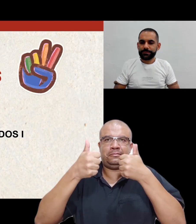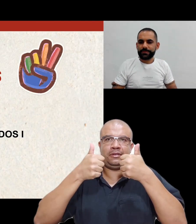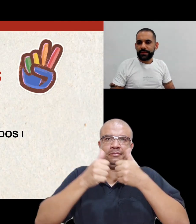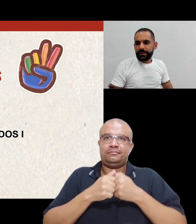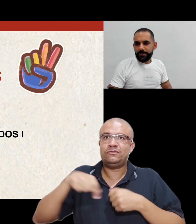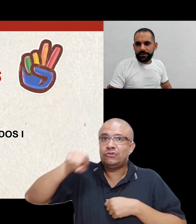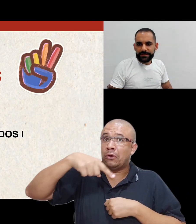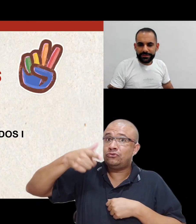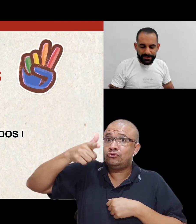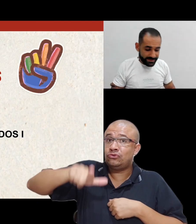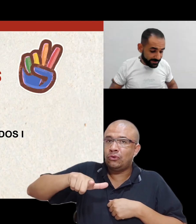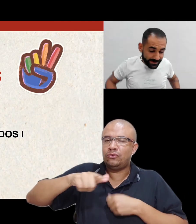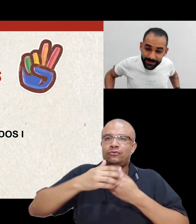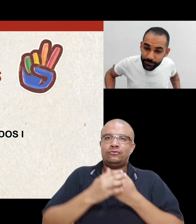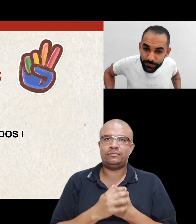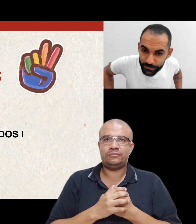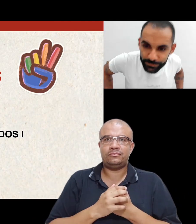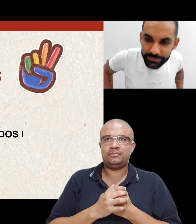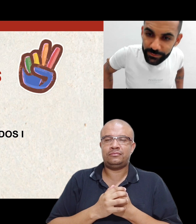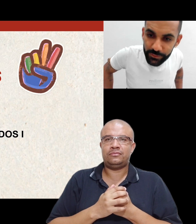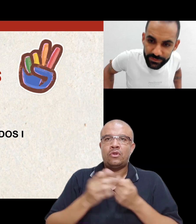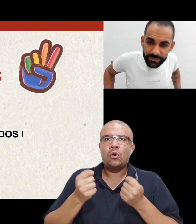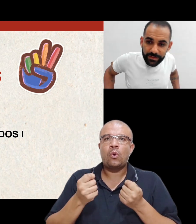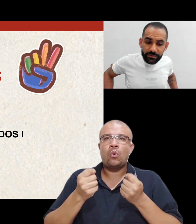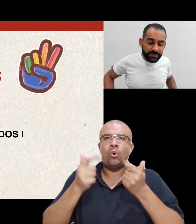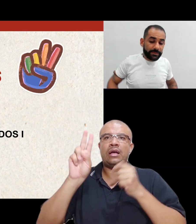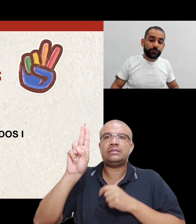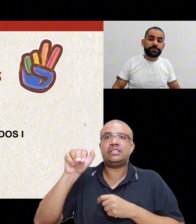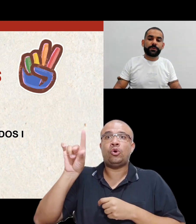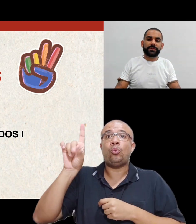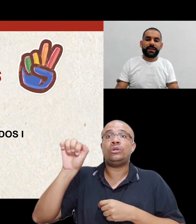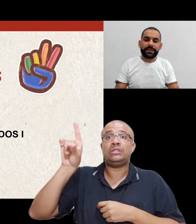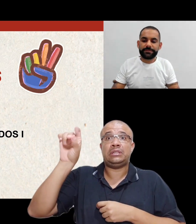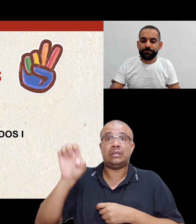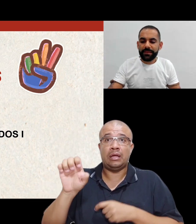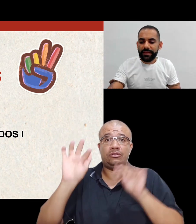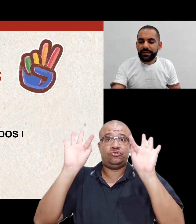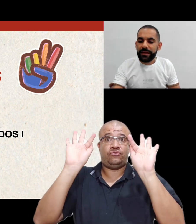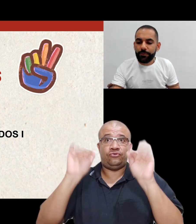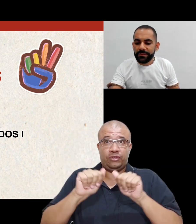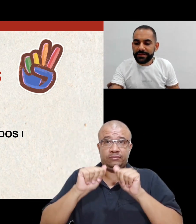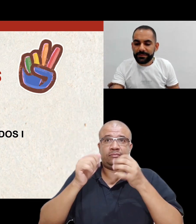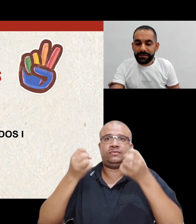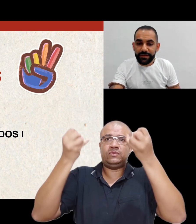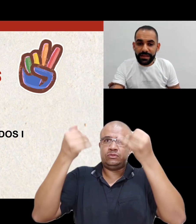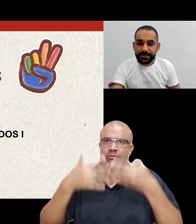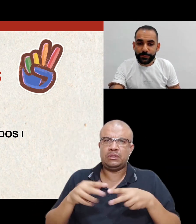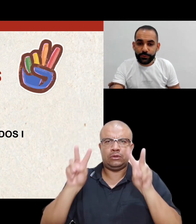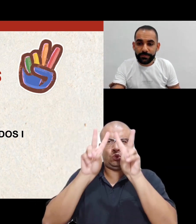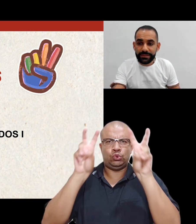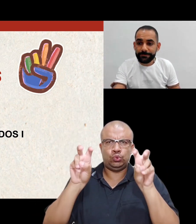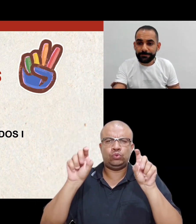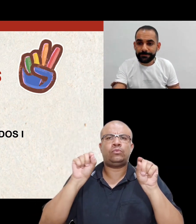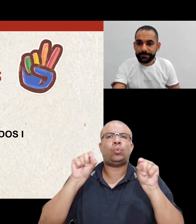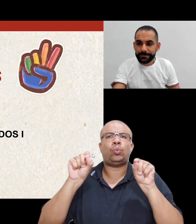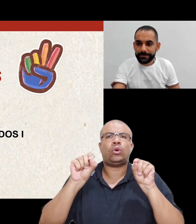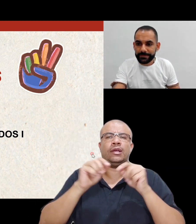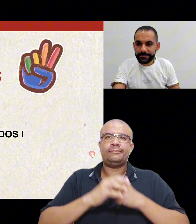pessoal, olha a gente aqui de novo na nossa penúltima unidade, a unidade que vai falar